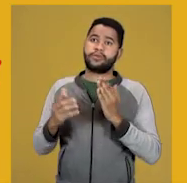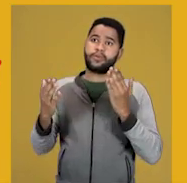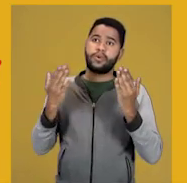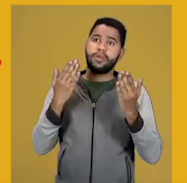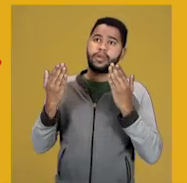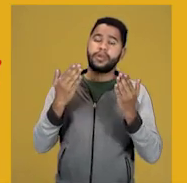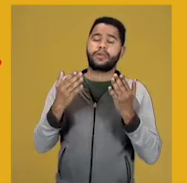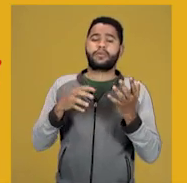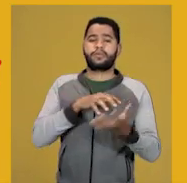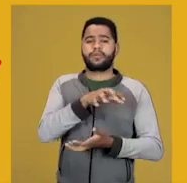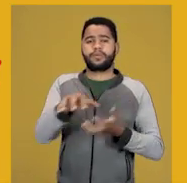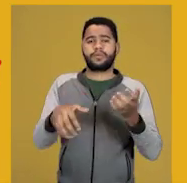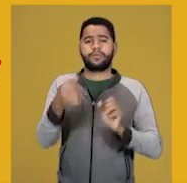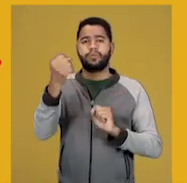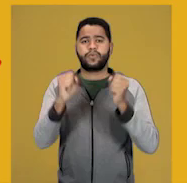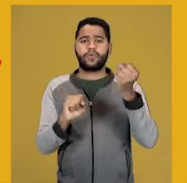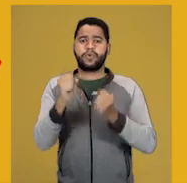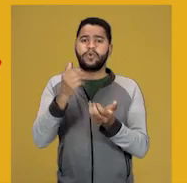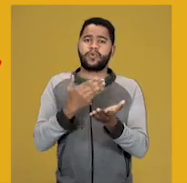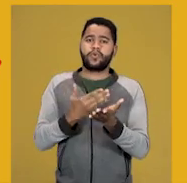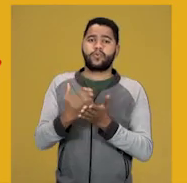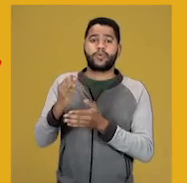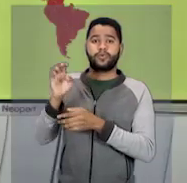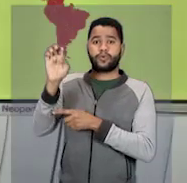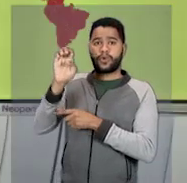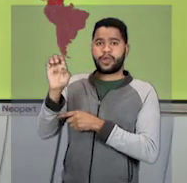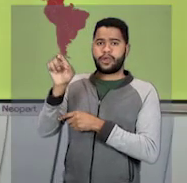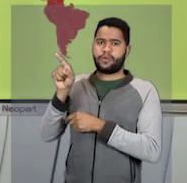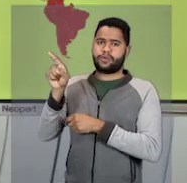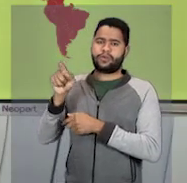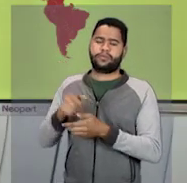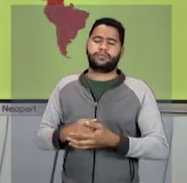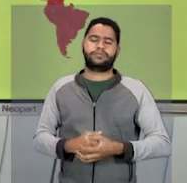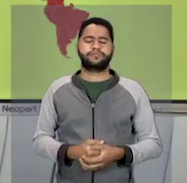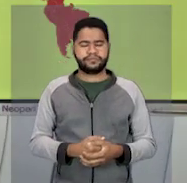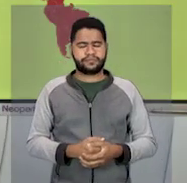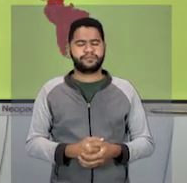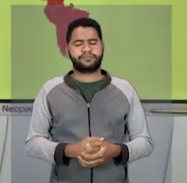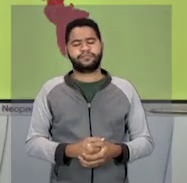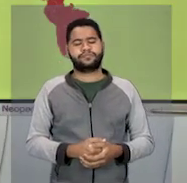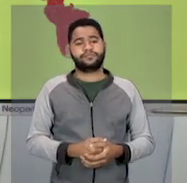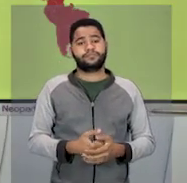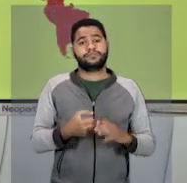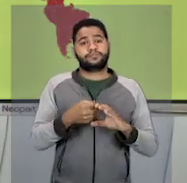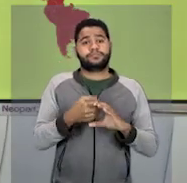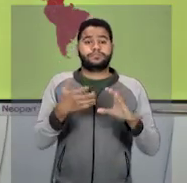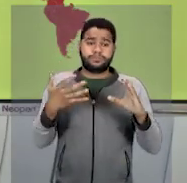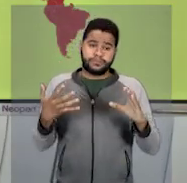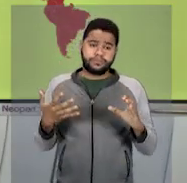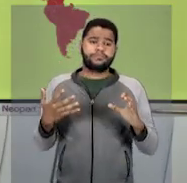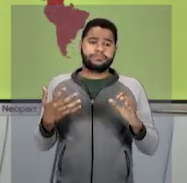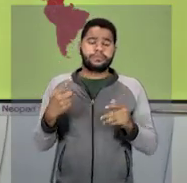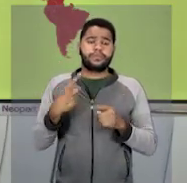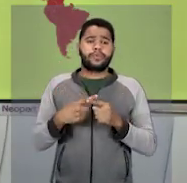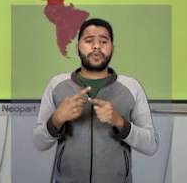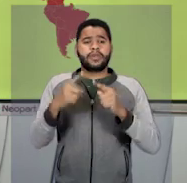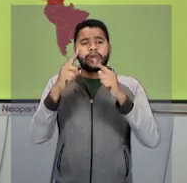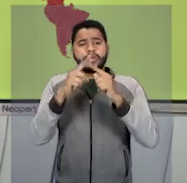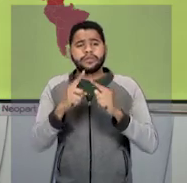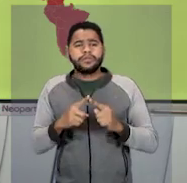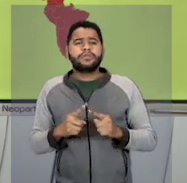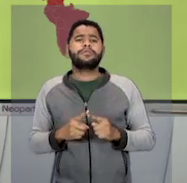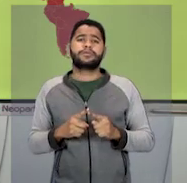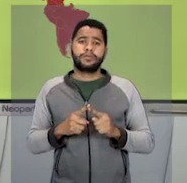Industrial que começou na Europa, ok? Então, isso é uma característica, claro, porque esse tipo de